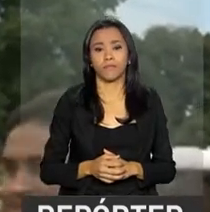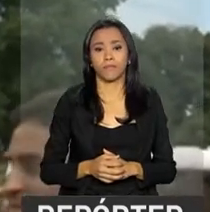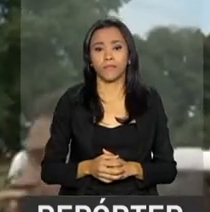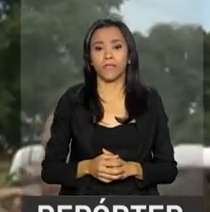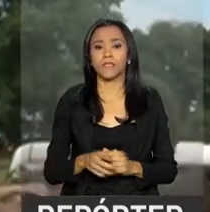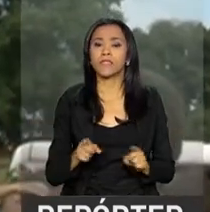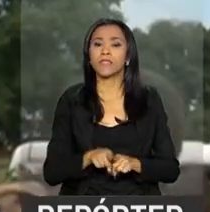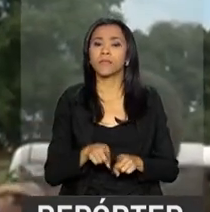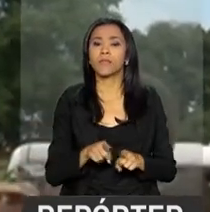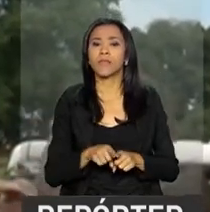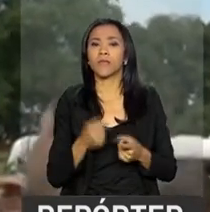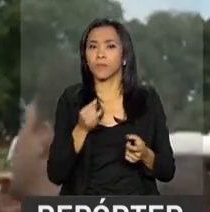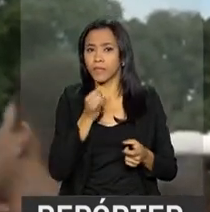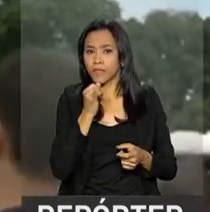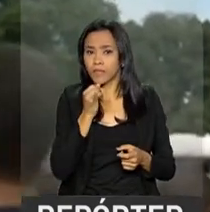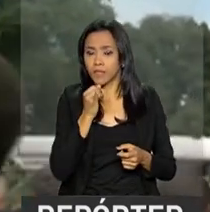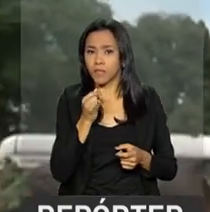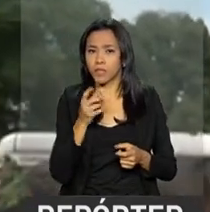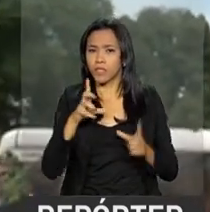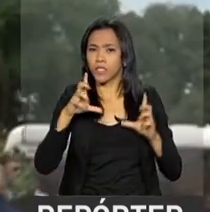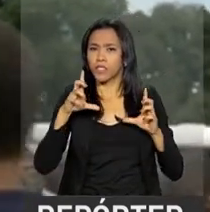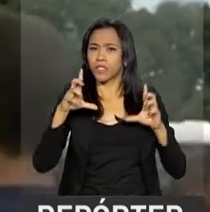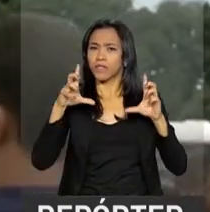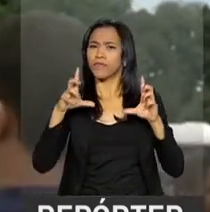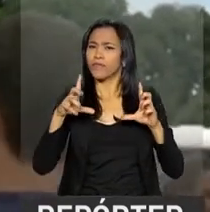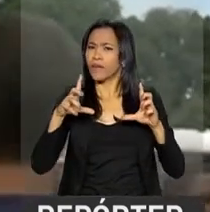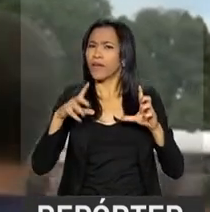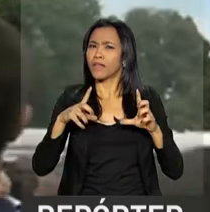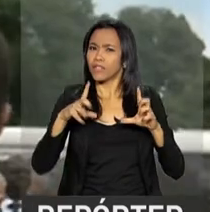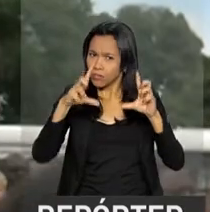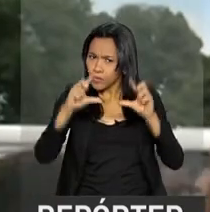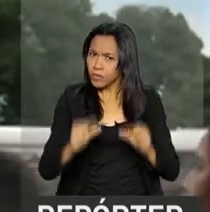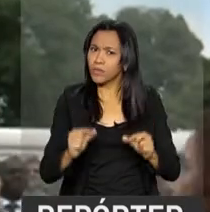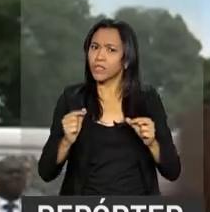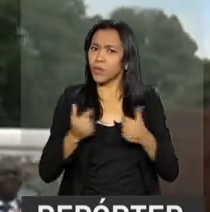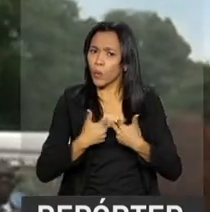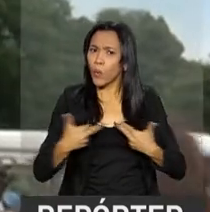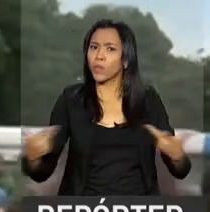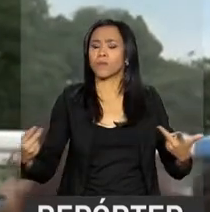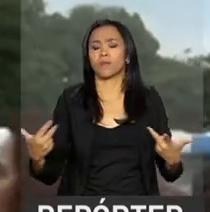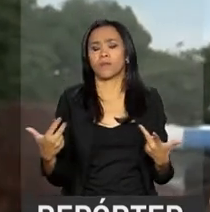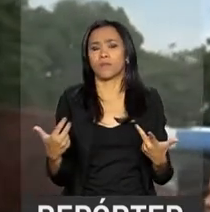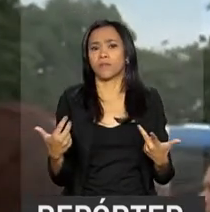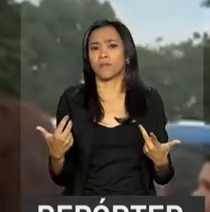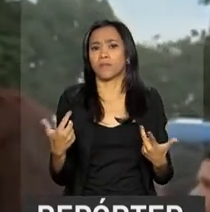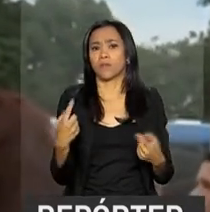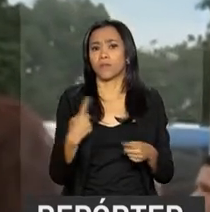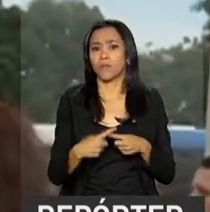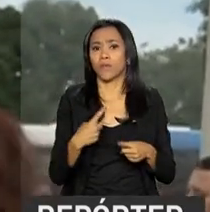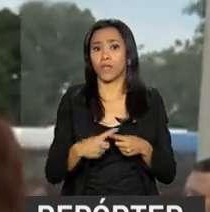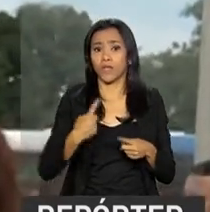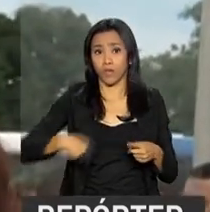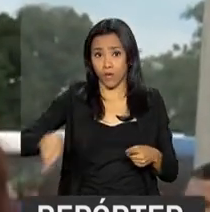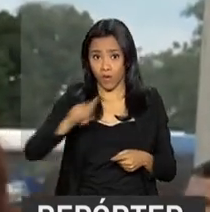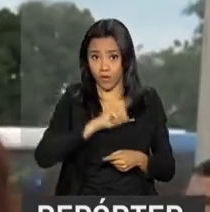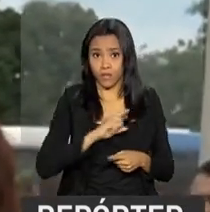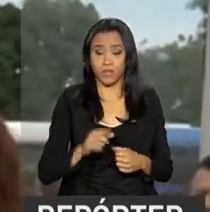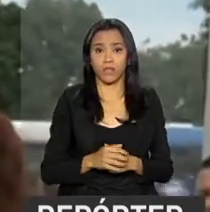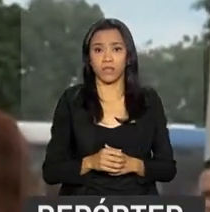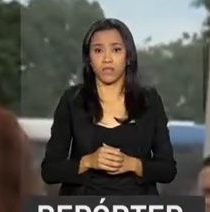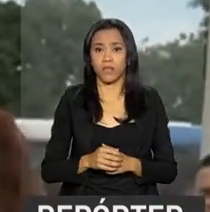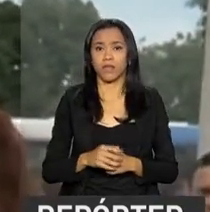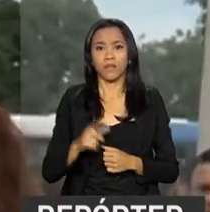assim, questão de percurso, diminuir muita coisa, entendeu? Porque a gente pega aí,